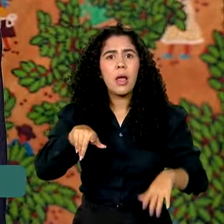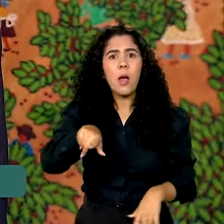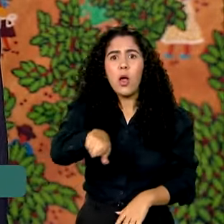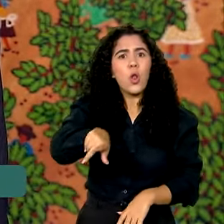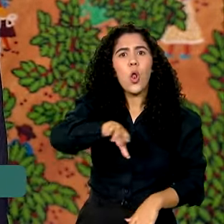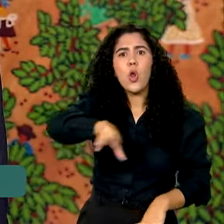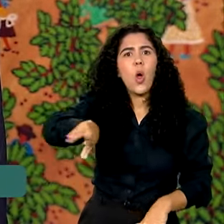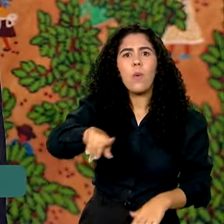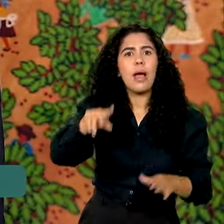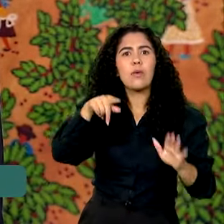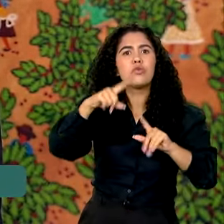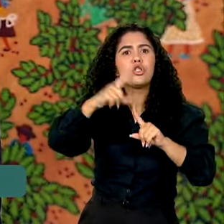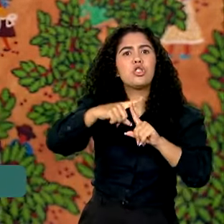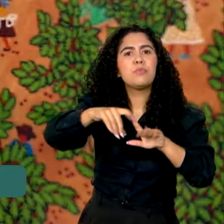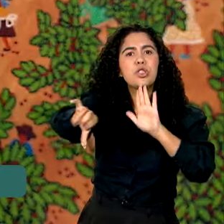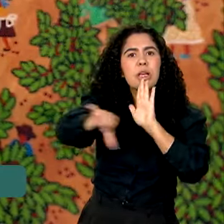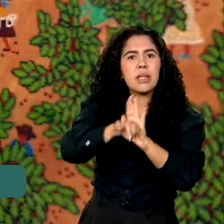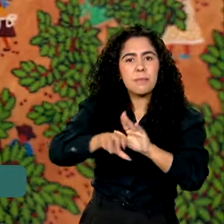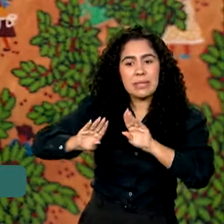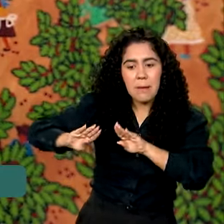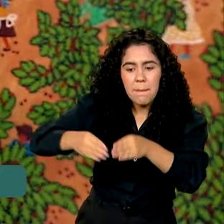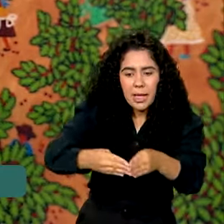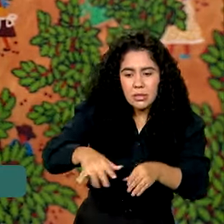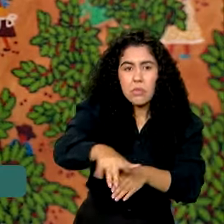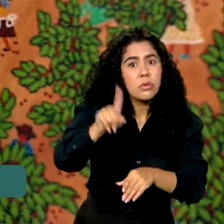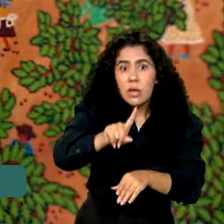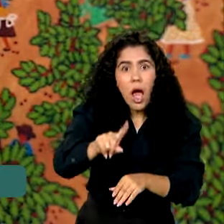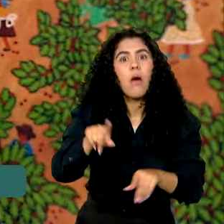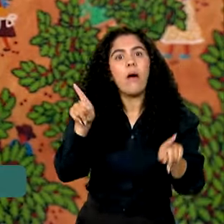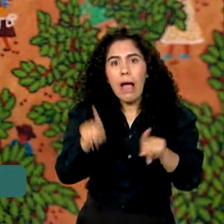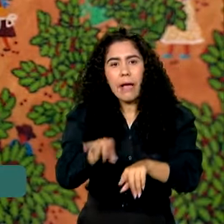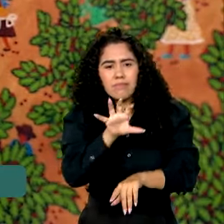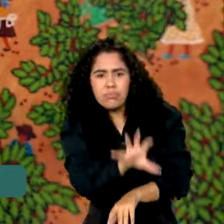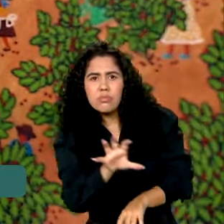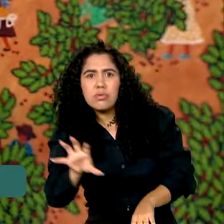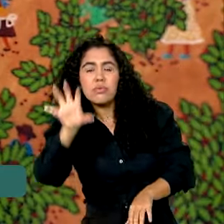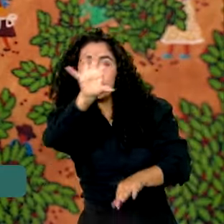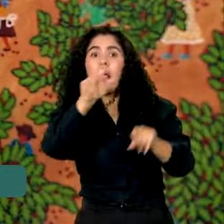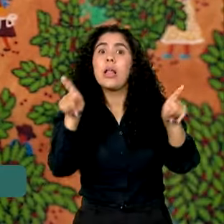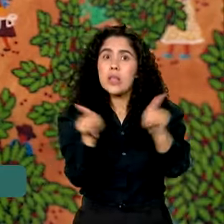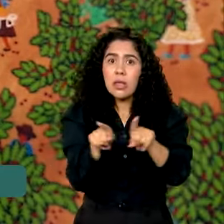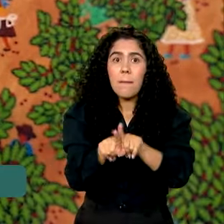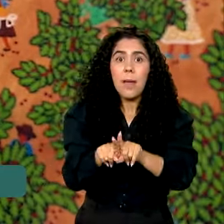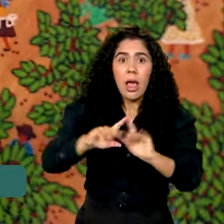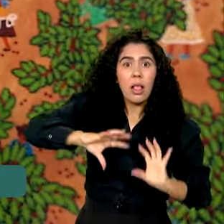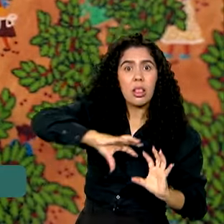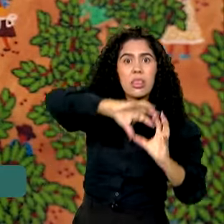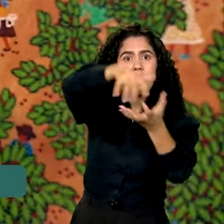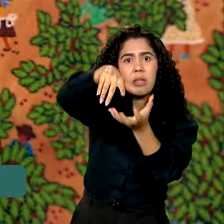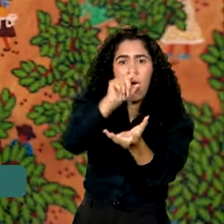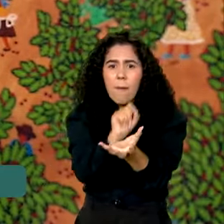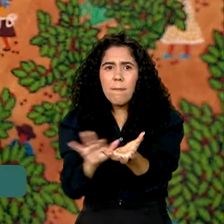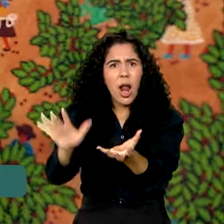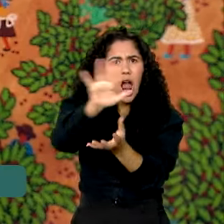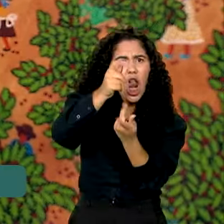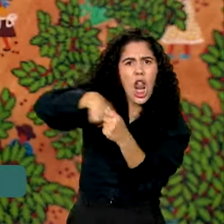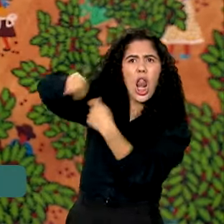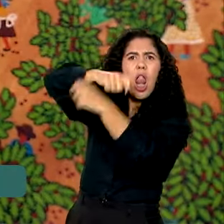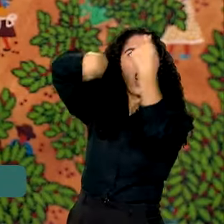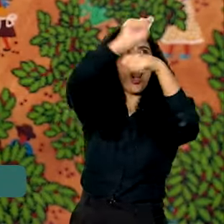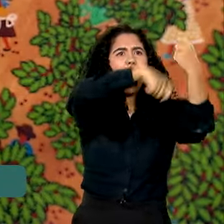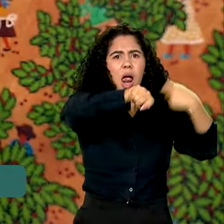crime local, é um crime interestadual e é um crime até internacional. Não é só o país Brasil que